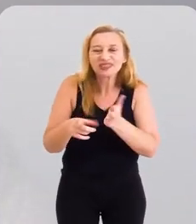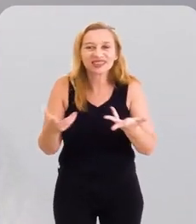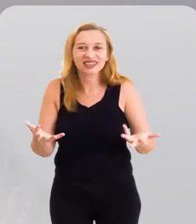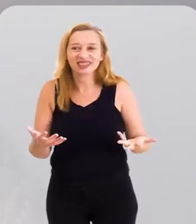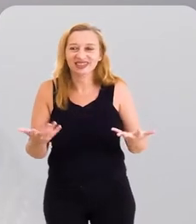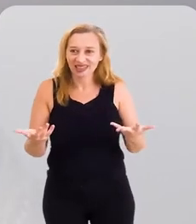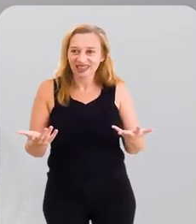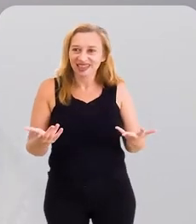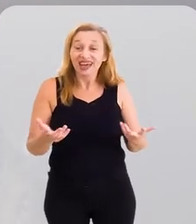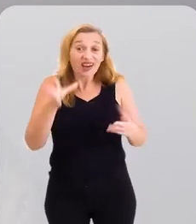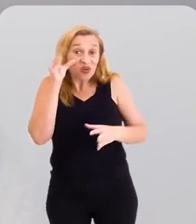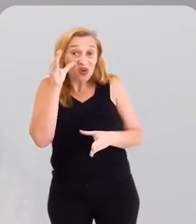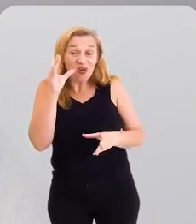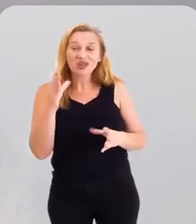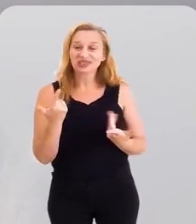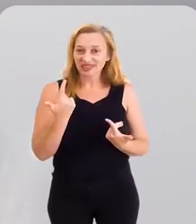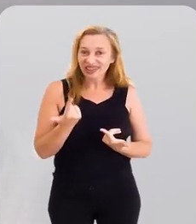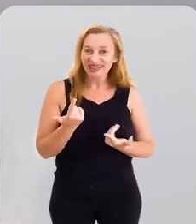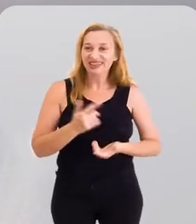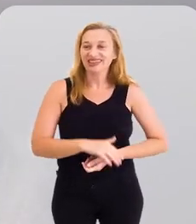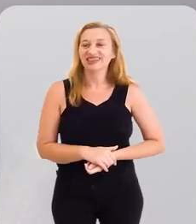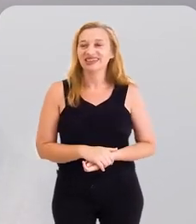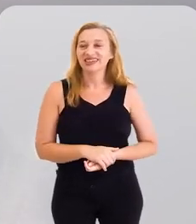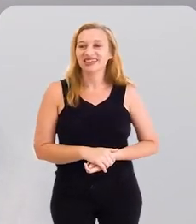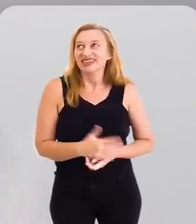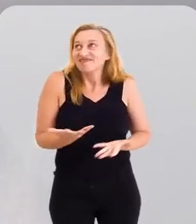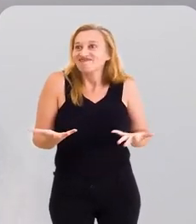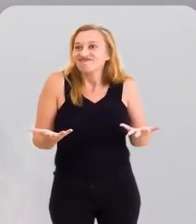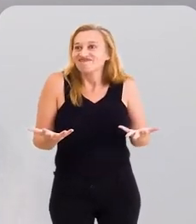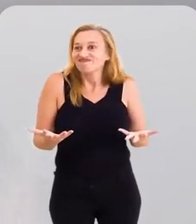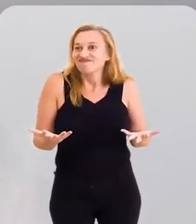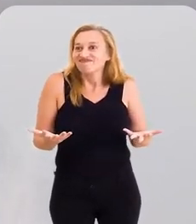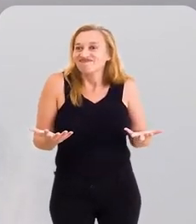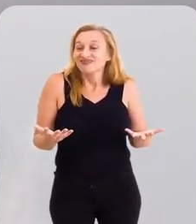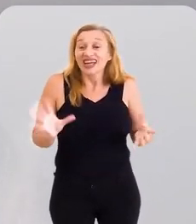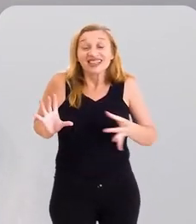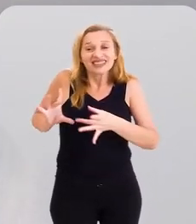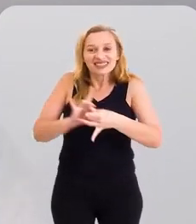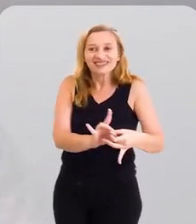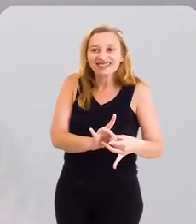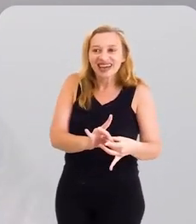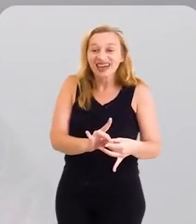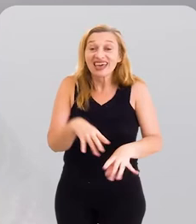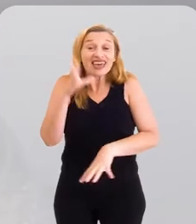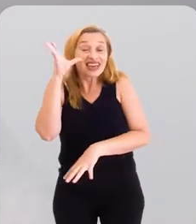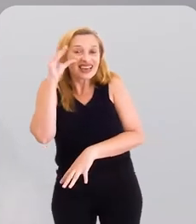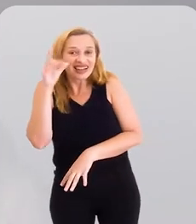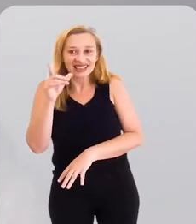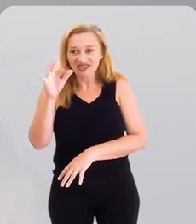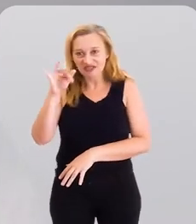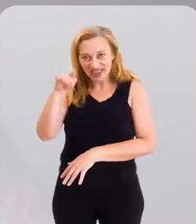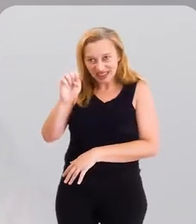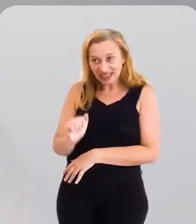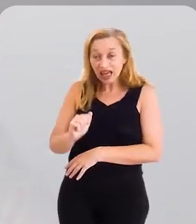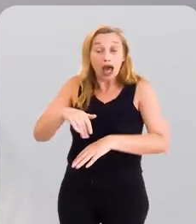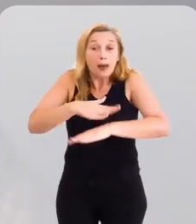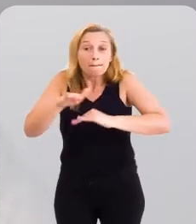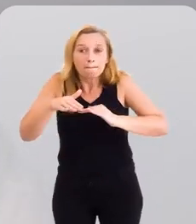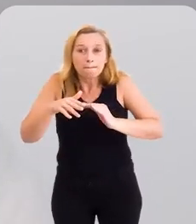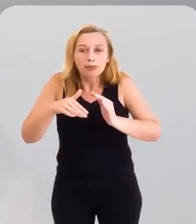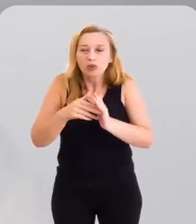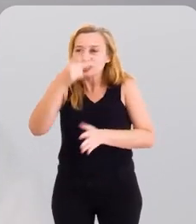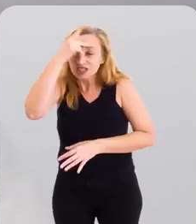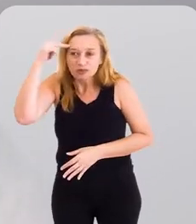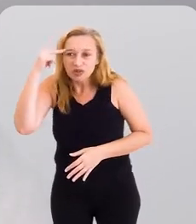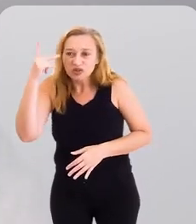mandam demandas para a gente. É muito curioso o fenômeno. Elas se integram. E o que é interessante, Fernanda, pessoas